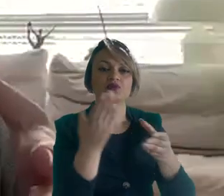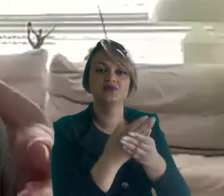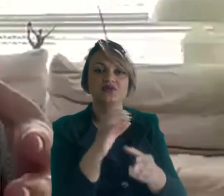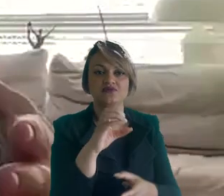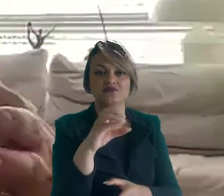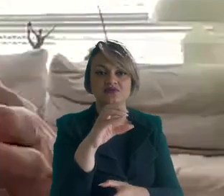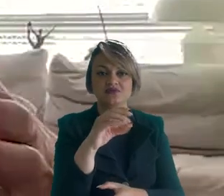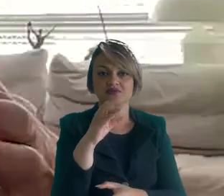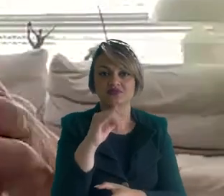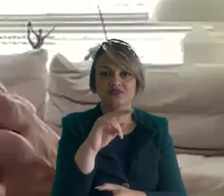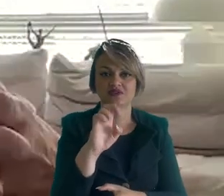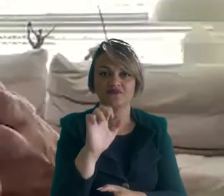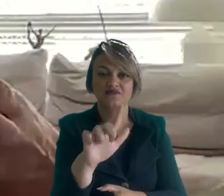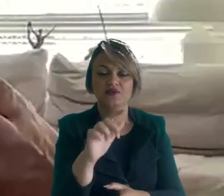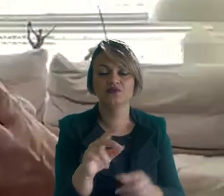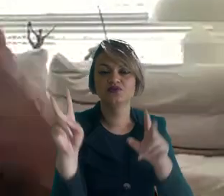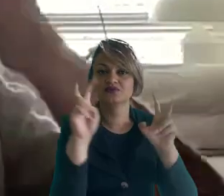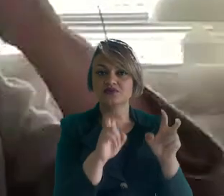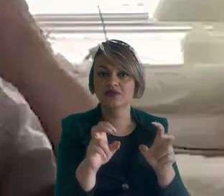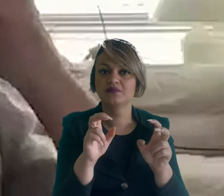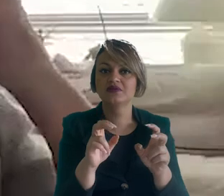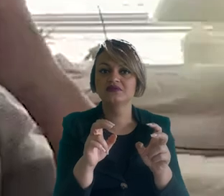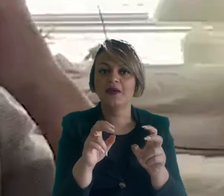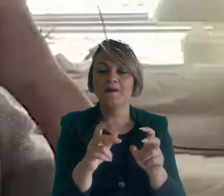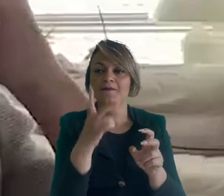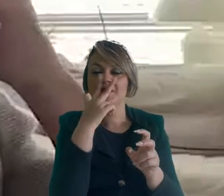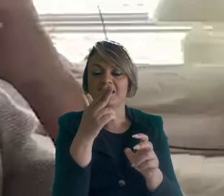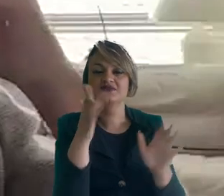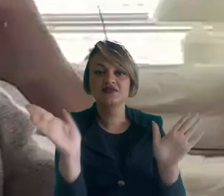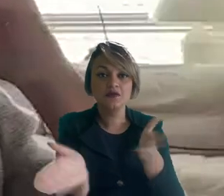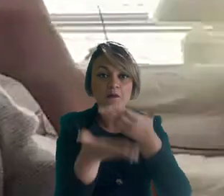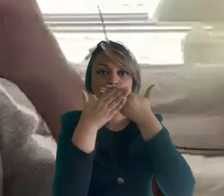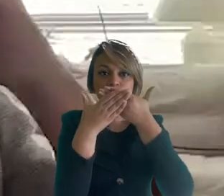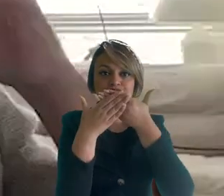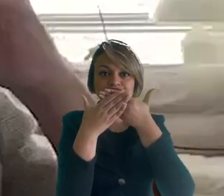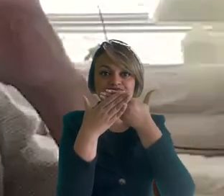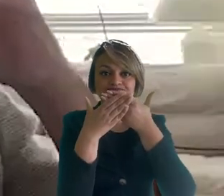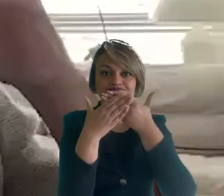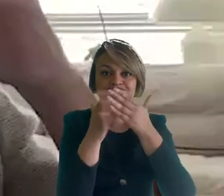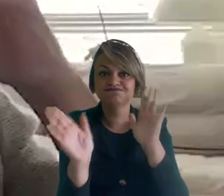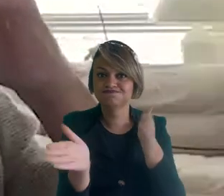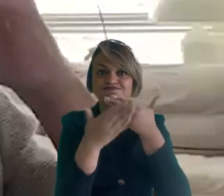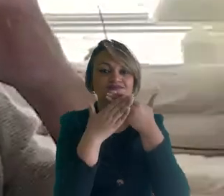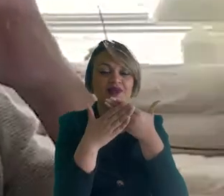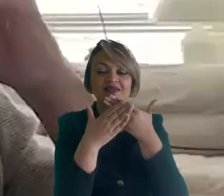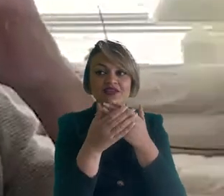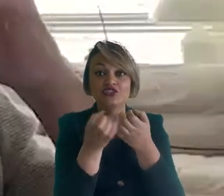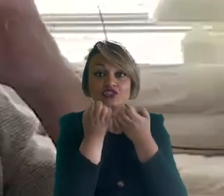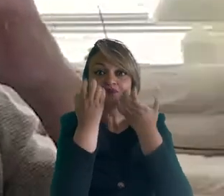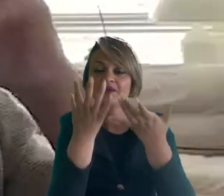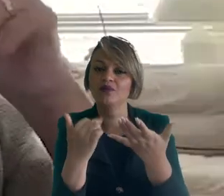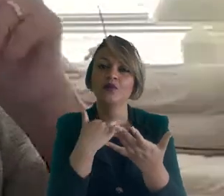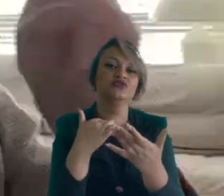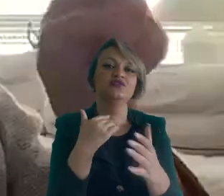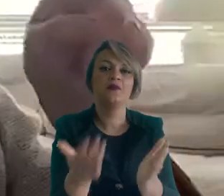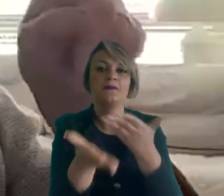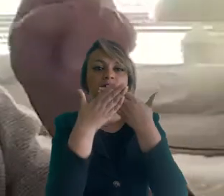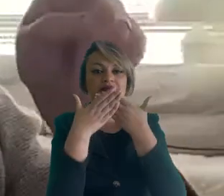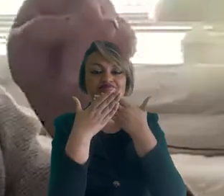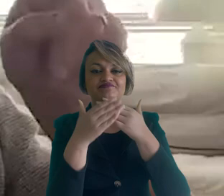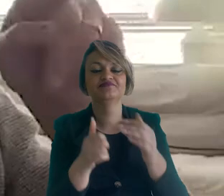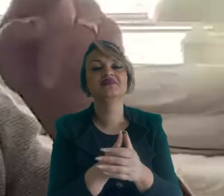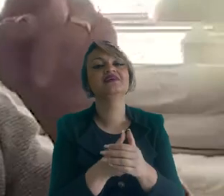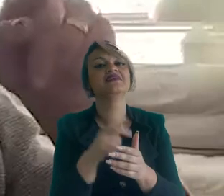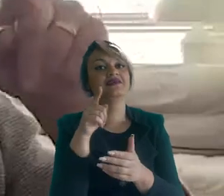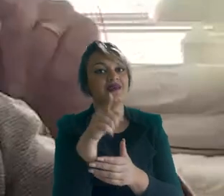ele colocou uma mordaça na nossa capacidade de argumentação e isso